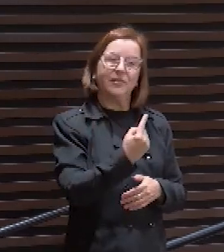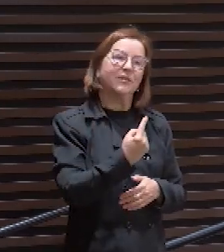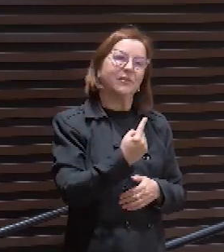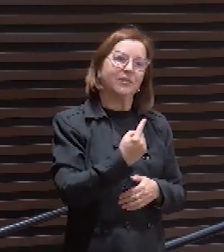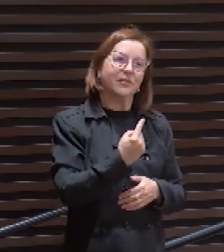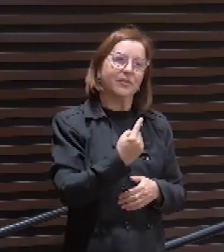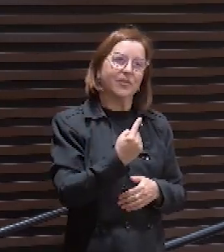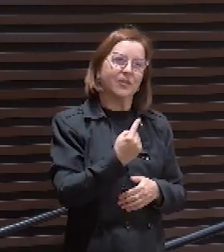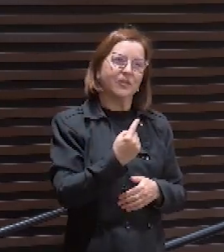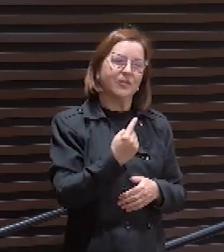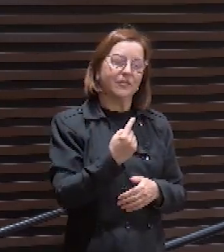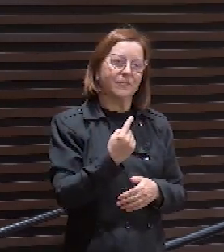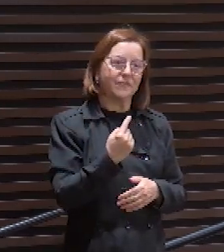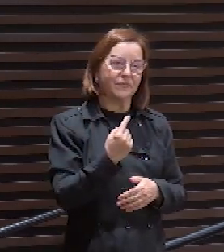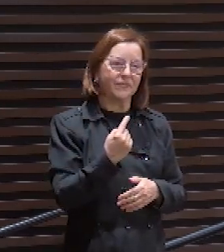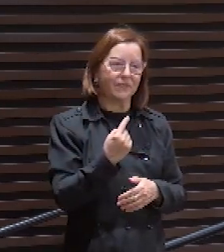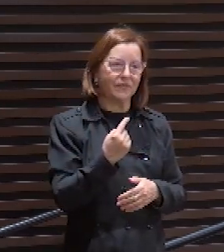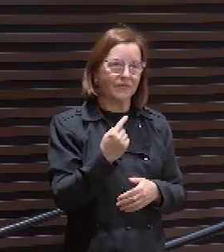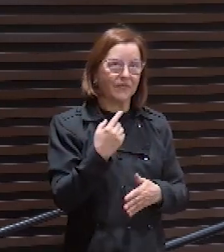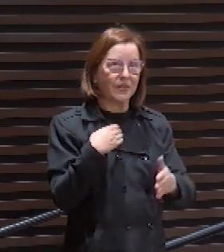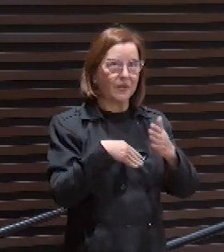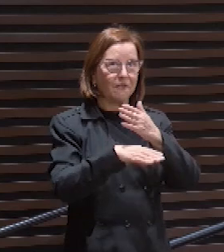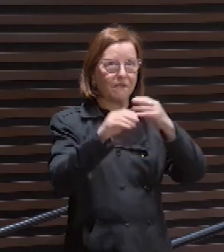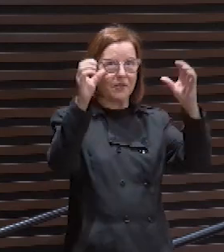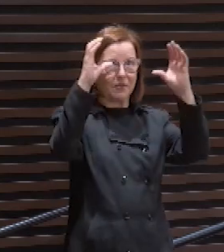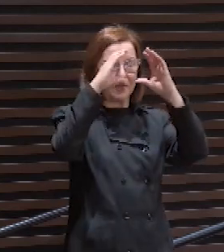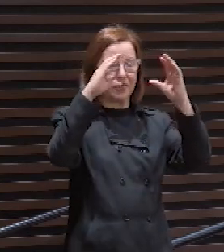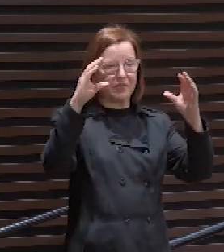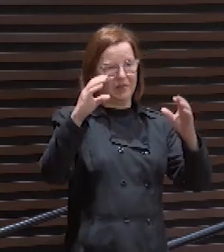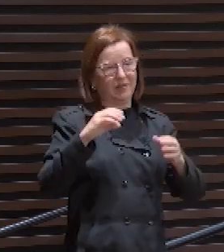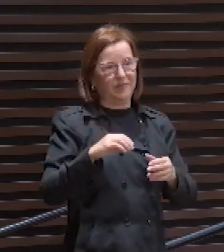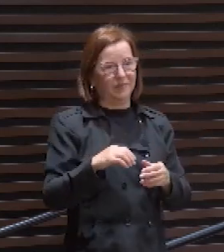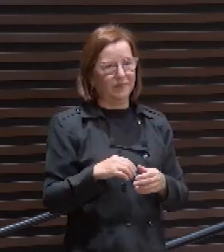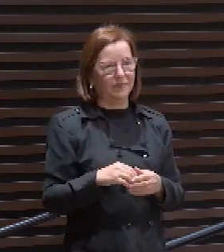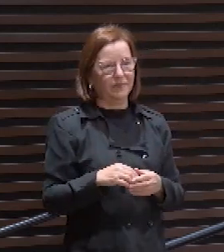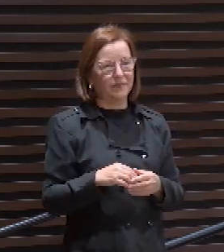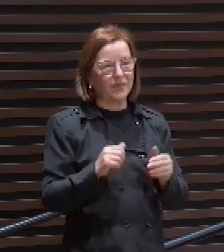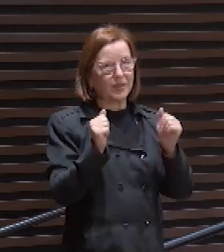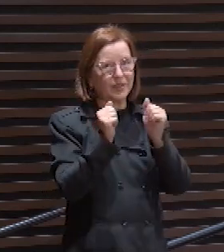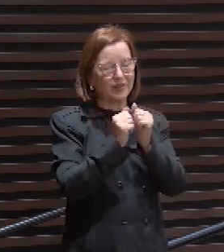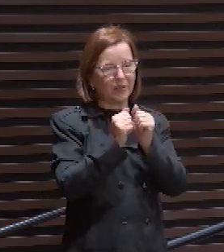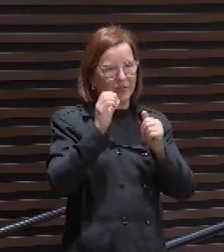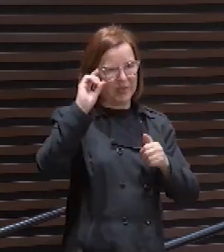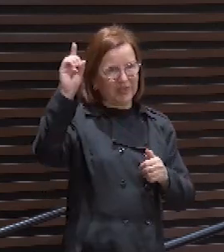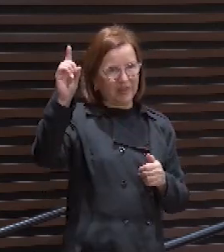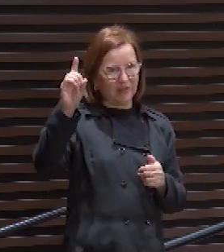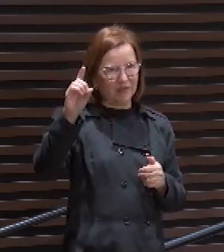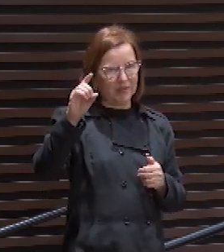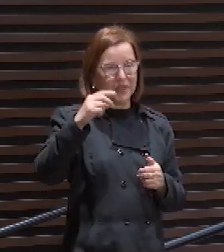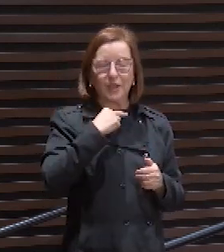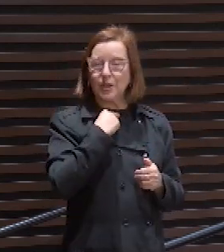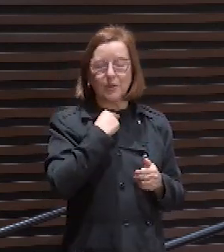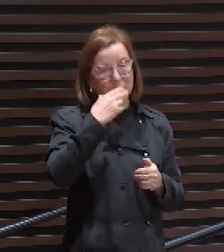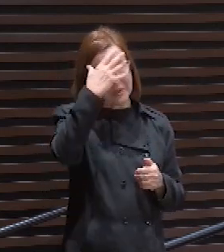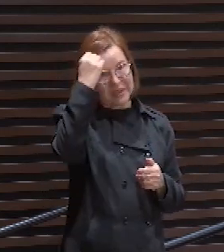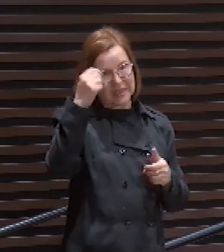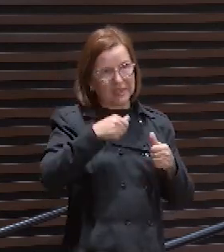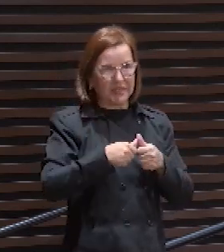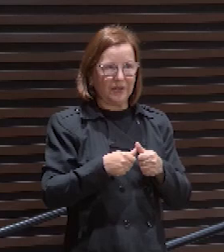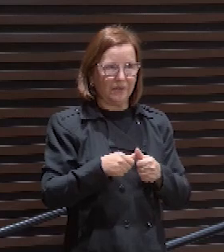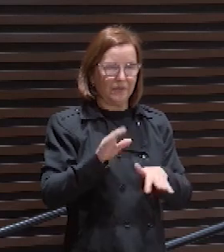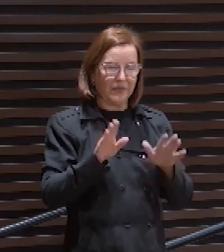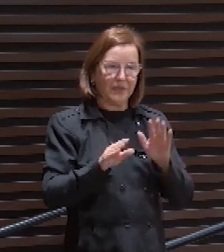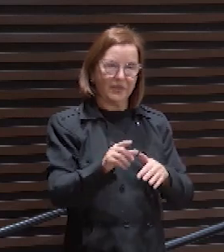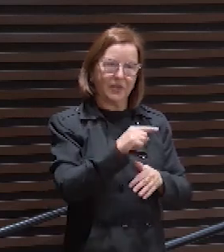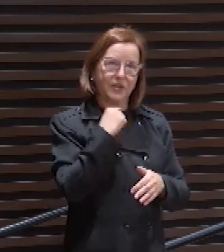é celestial. E ela se encontra em Deus. E nós não podemos esquecer disso. E muitas vezes, pelo fato de que